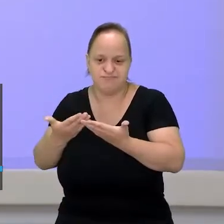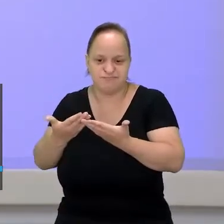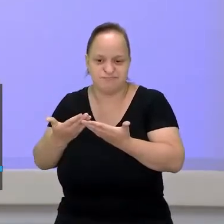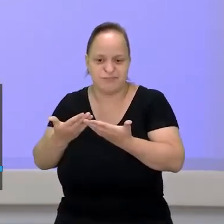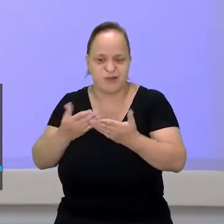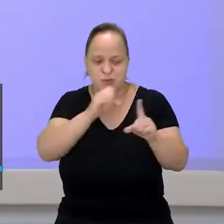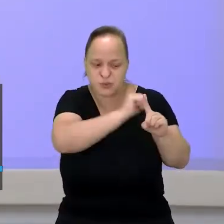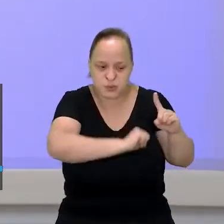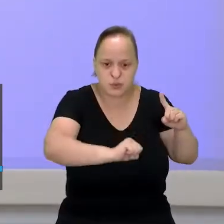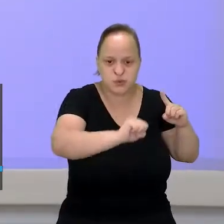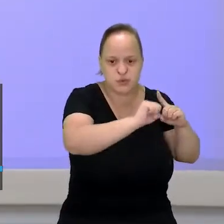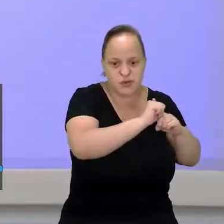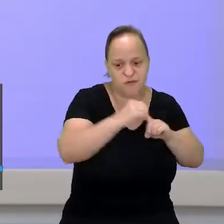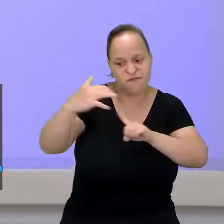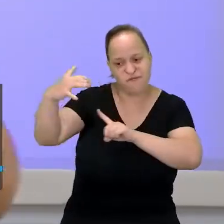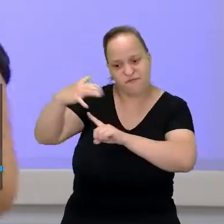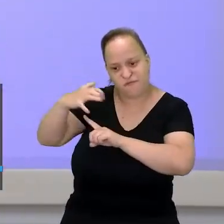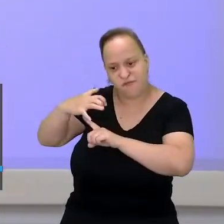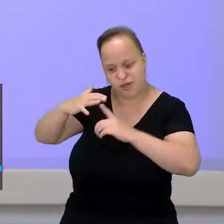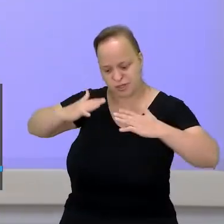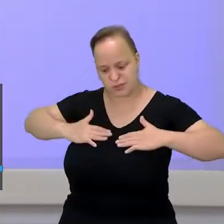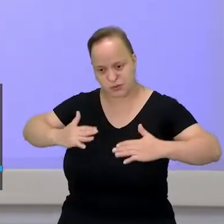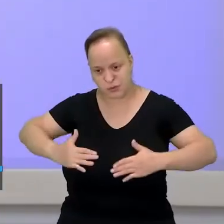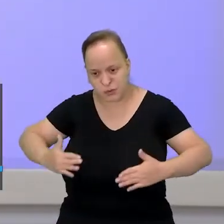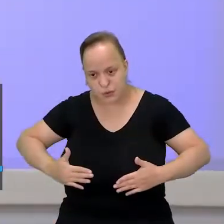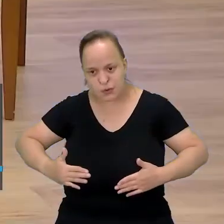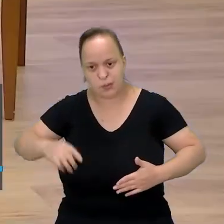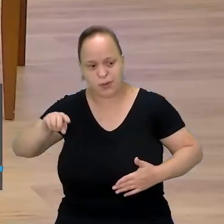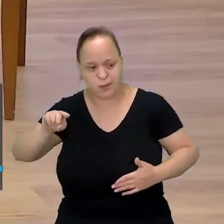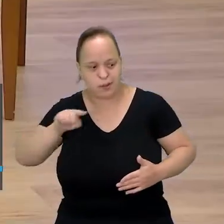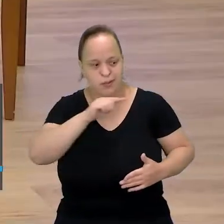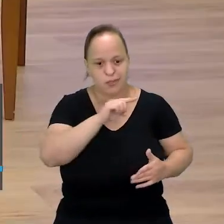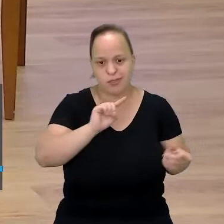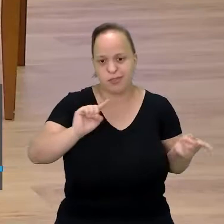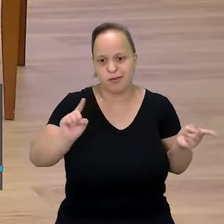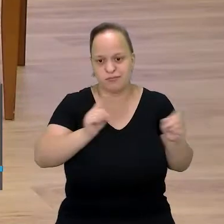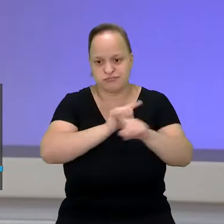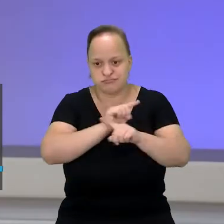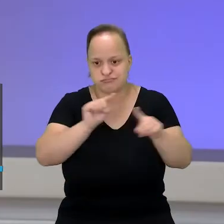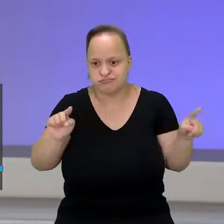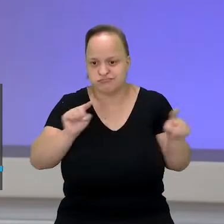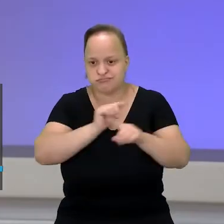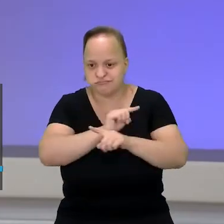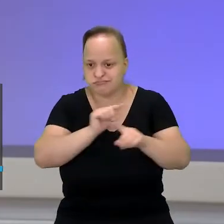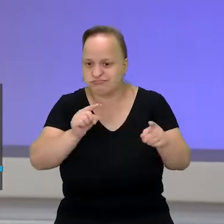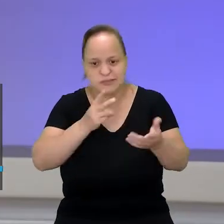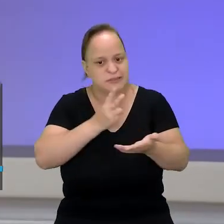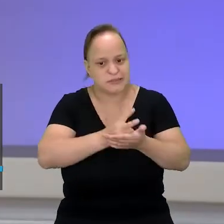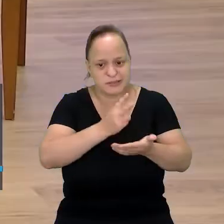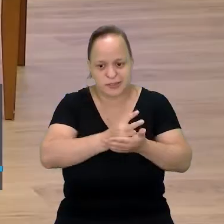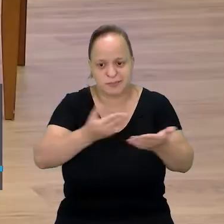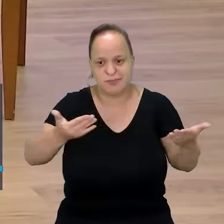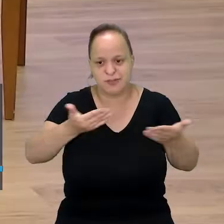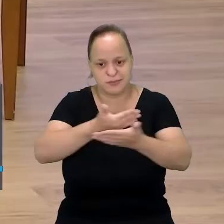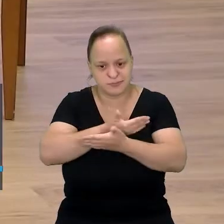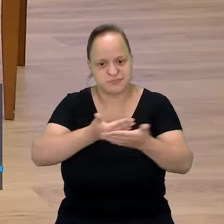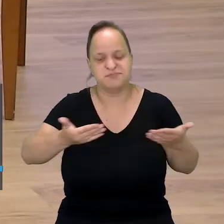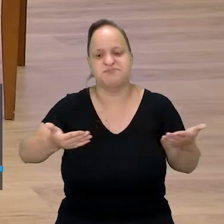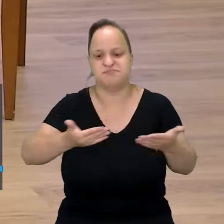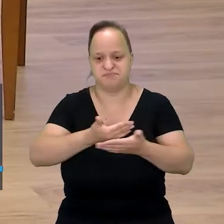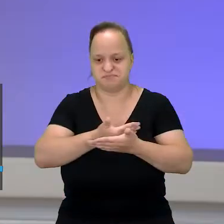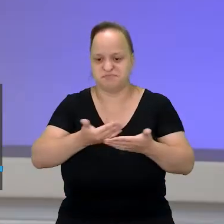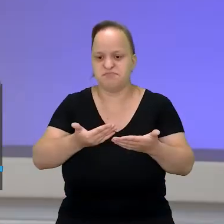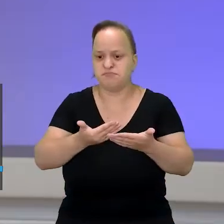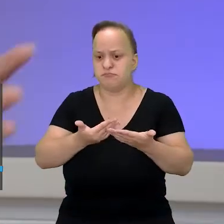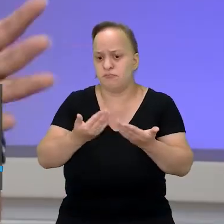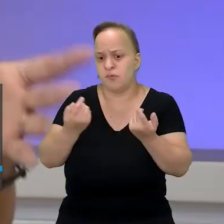que também tem um peso no social. Tipo, é um ciclo quase, vamos pensar assim. É verdade, nossa, pensando dessa forma, realmente, né? Você pode explicar